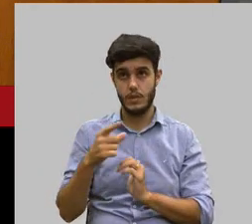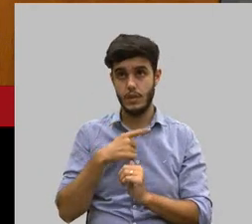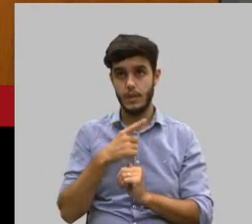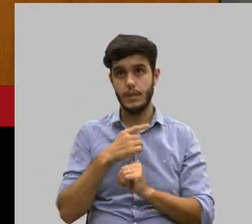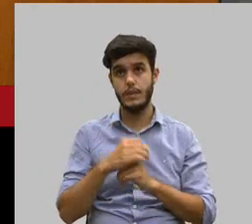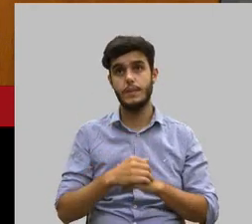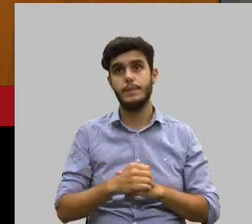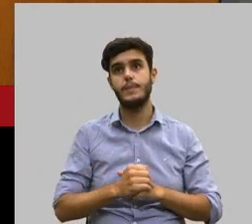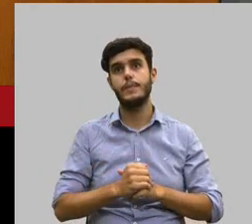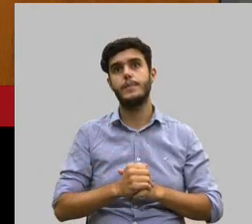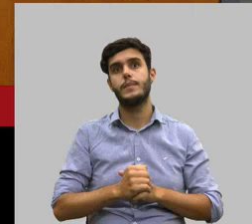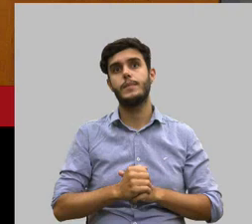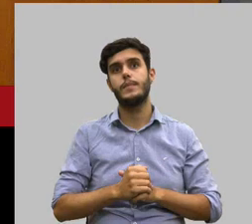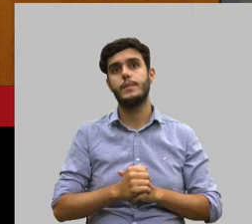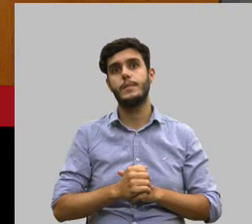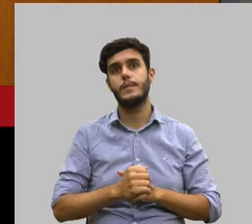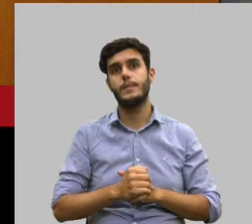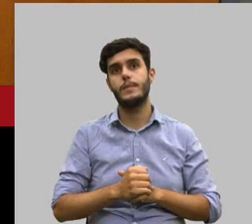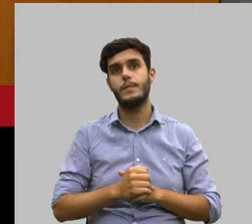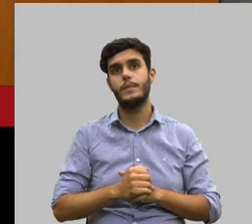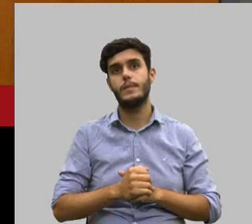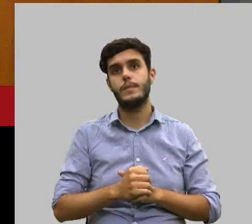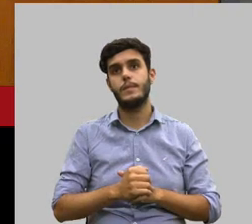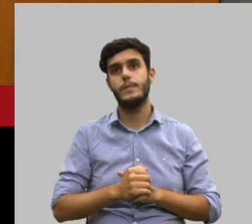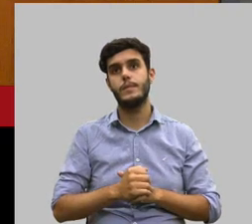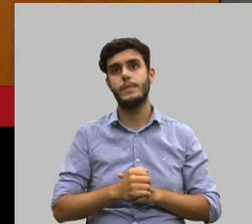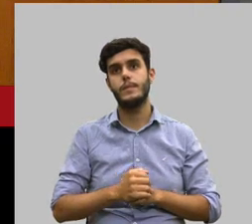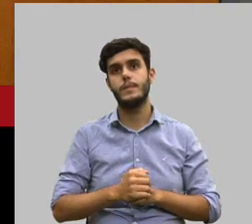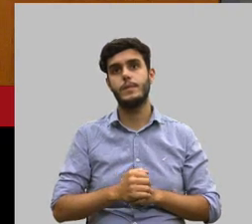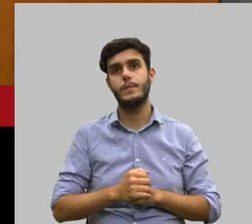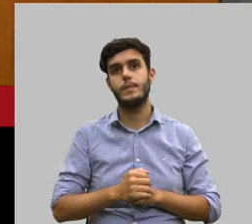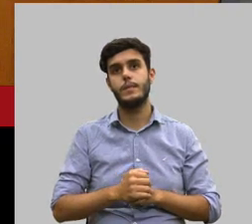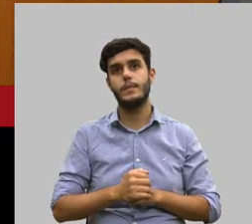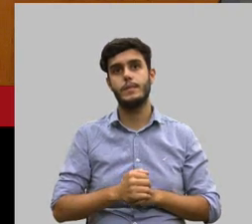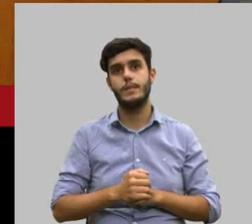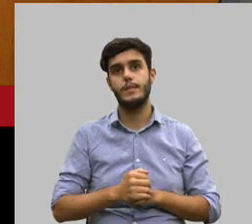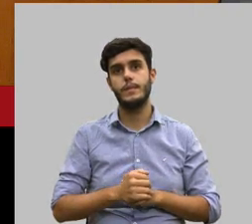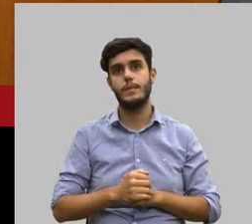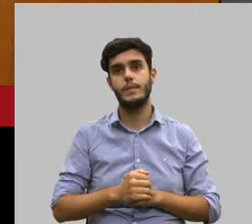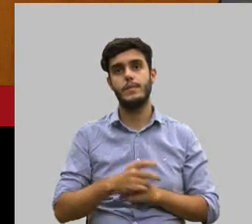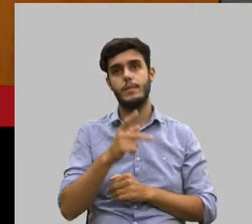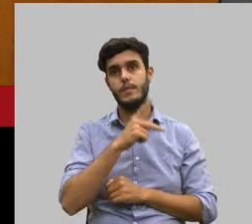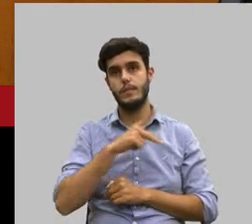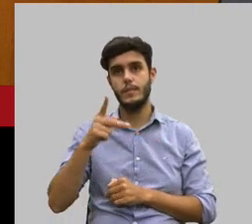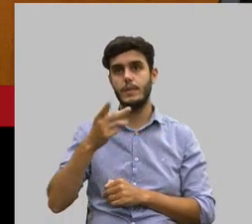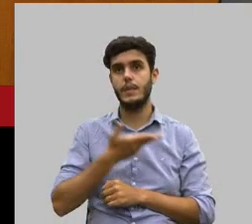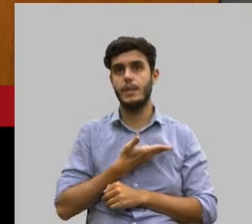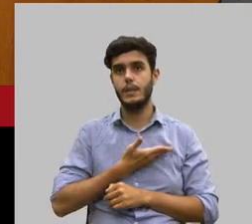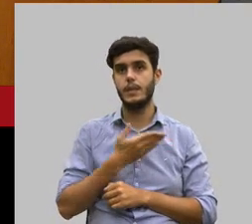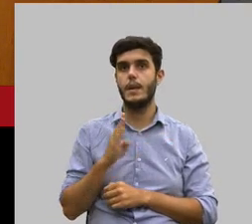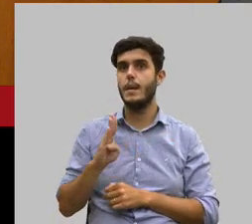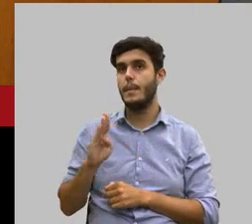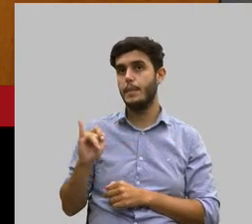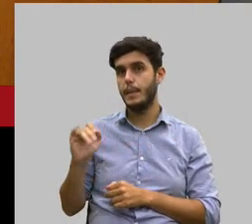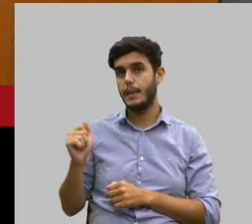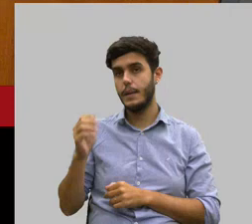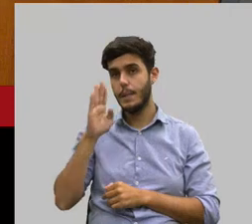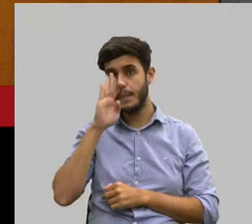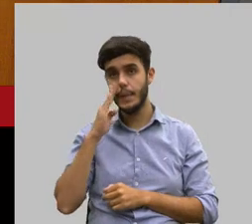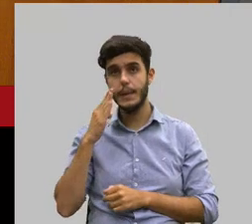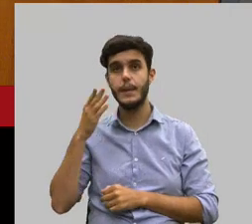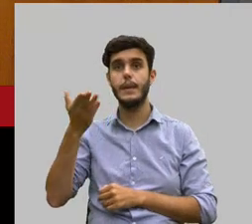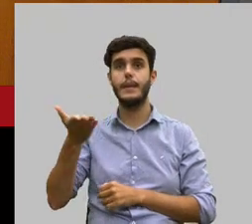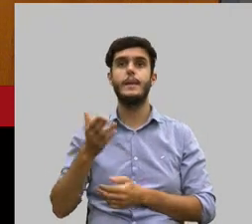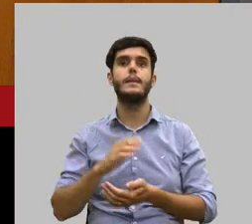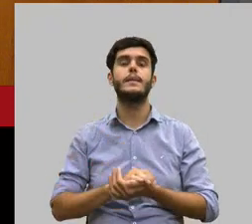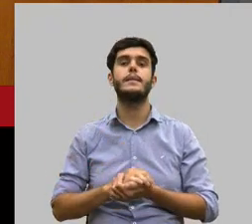presidente Deputado Obrigado colega amiga Beatriz e cumprimentar aqui